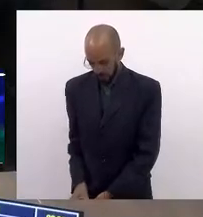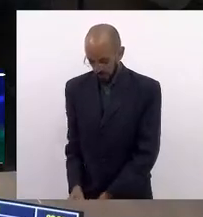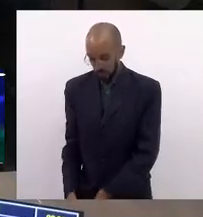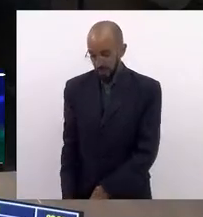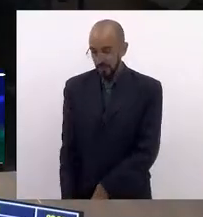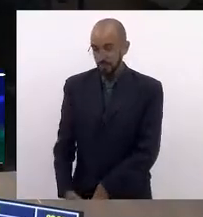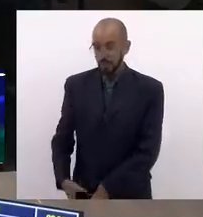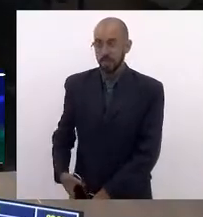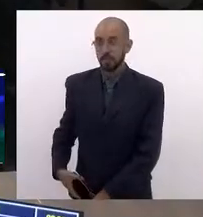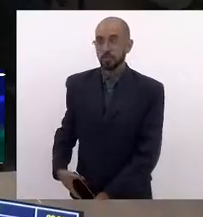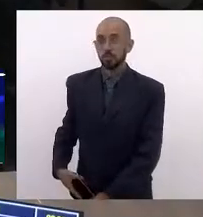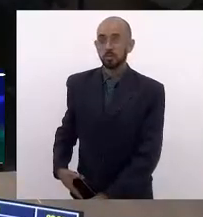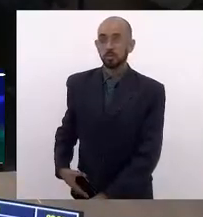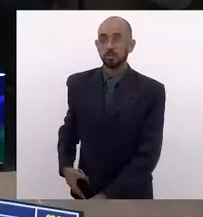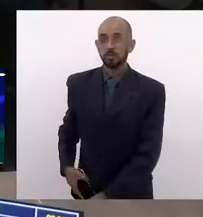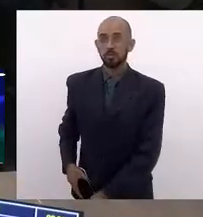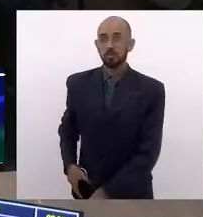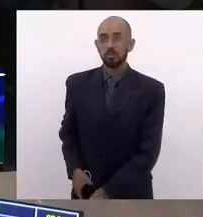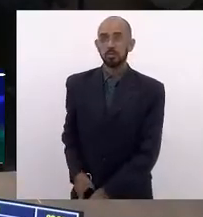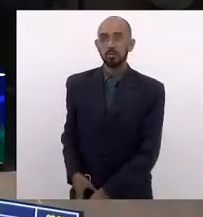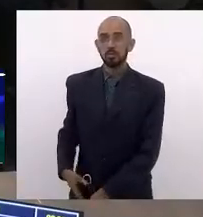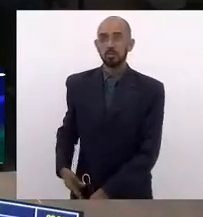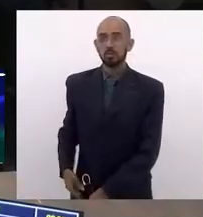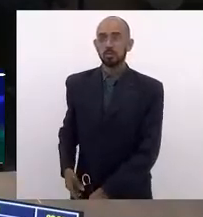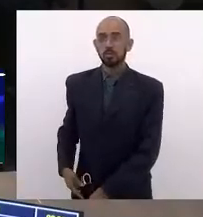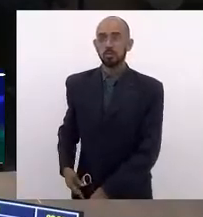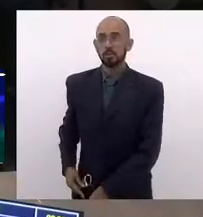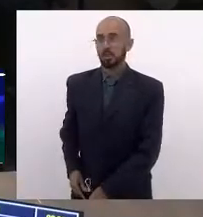Ah tá nervoso à toa velho